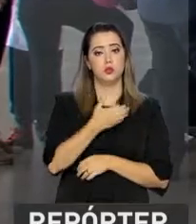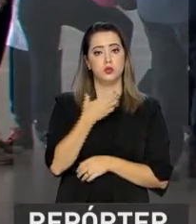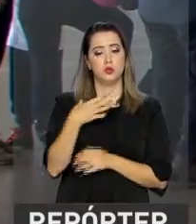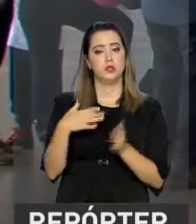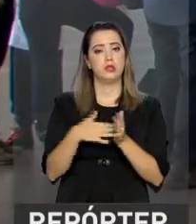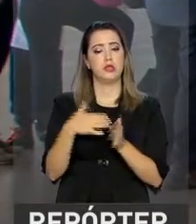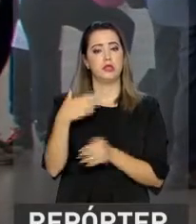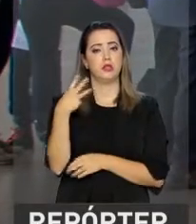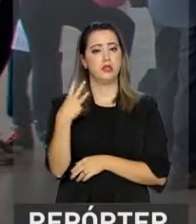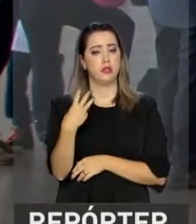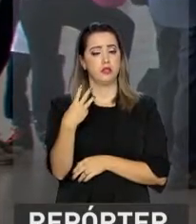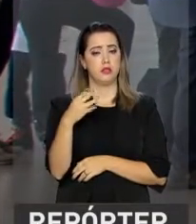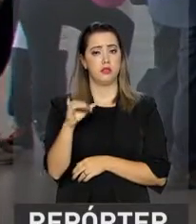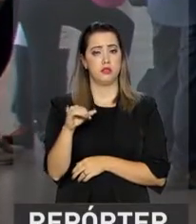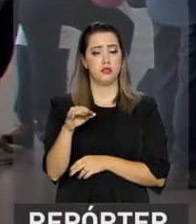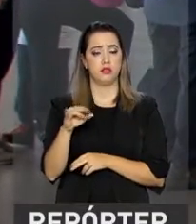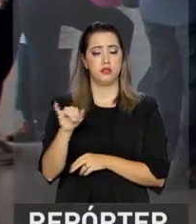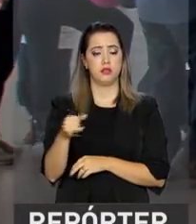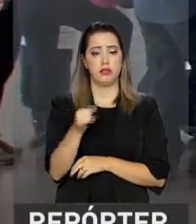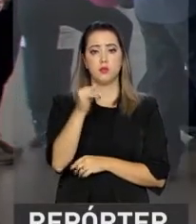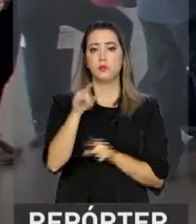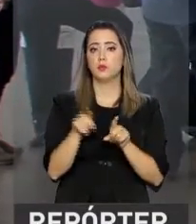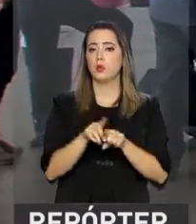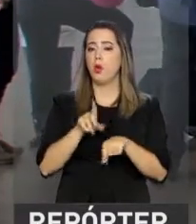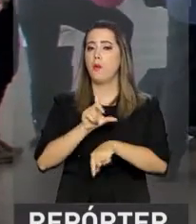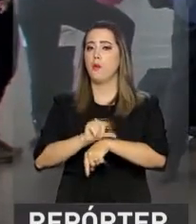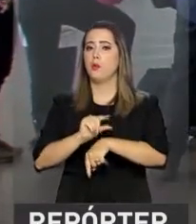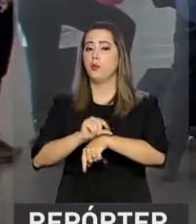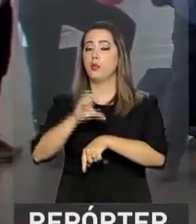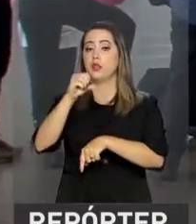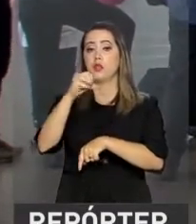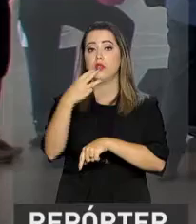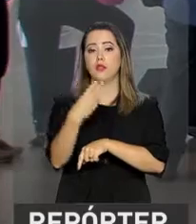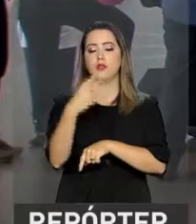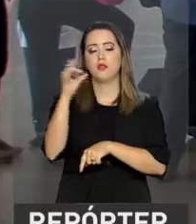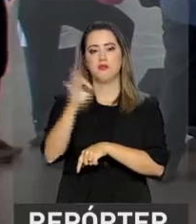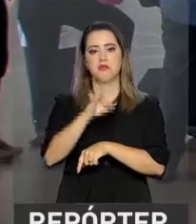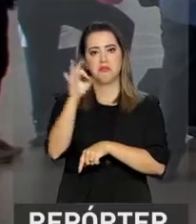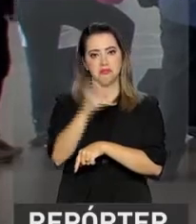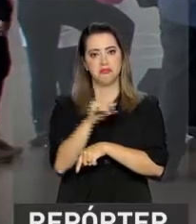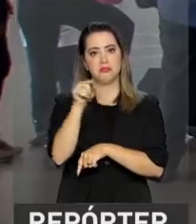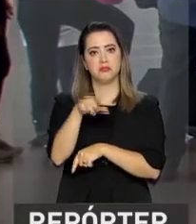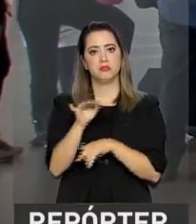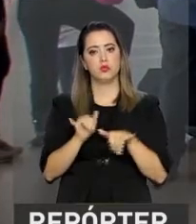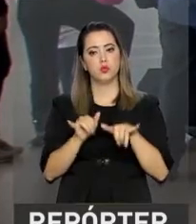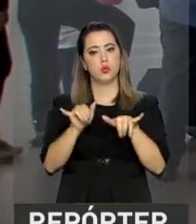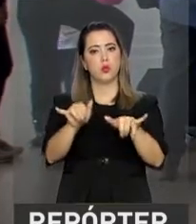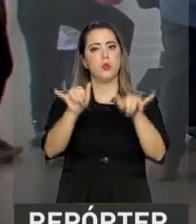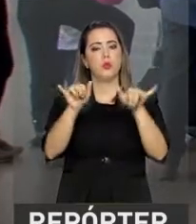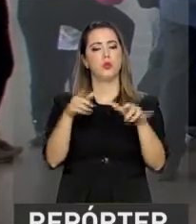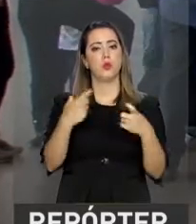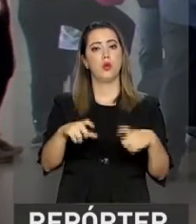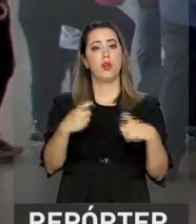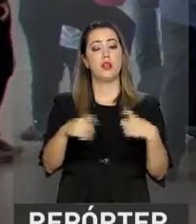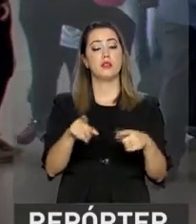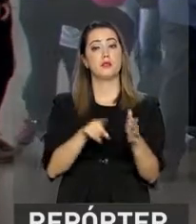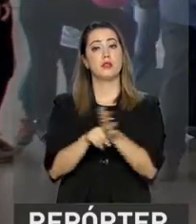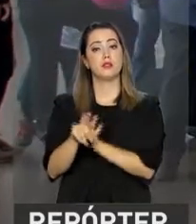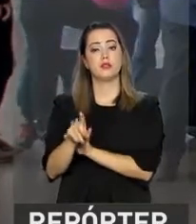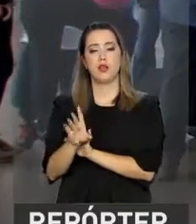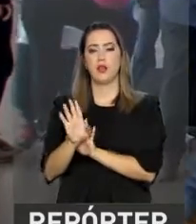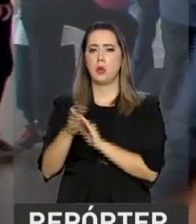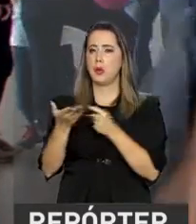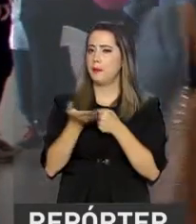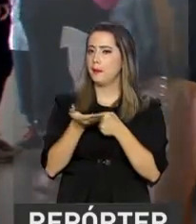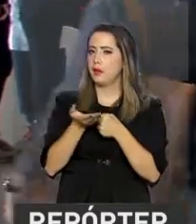de janeiro a pontualidade dos vôos chegou a 93% nos aeroportos pesquisados já a nota média de